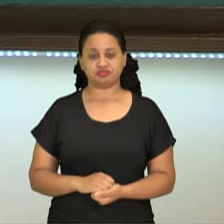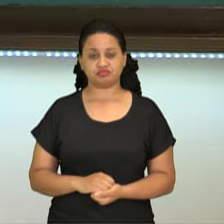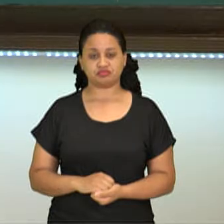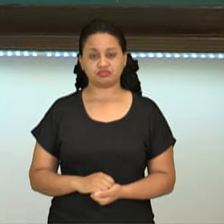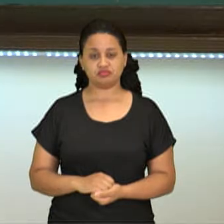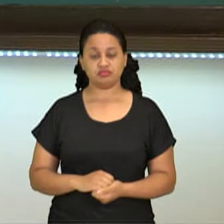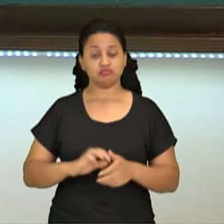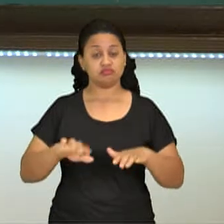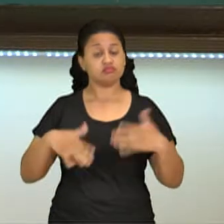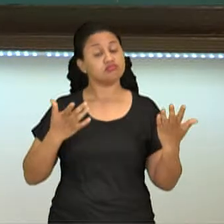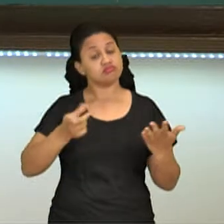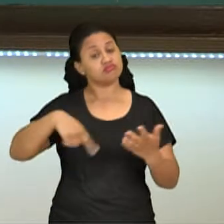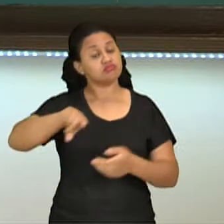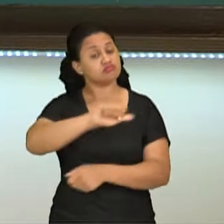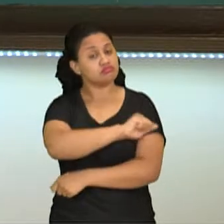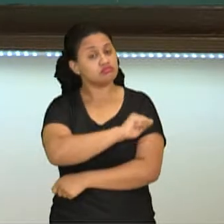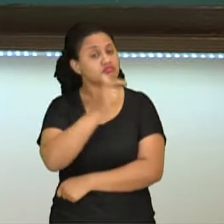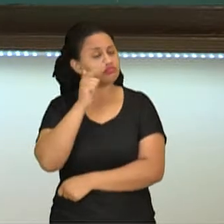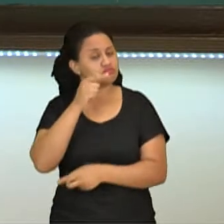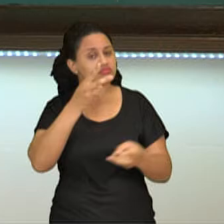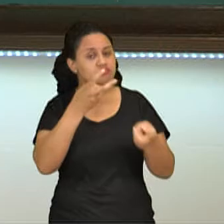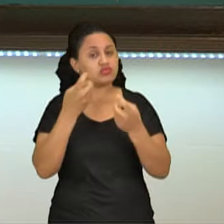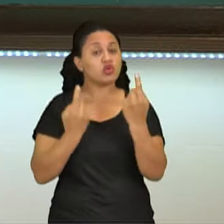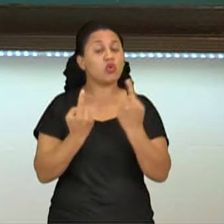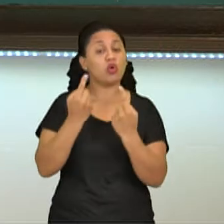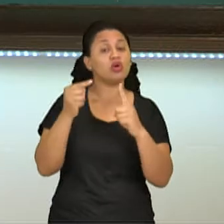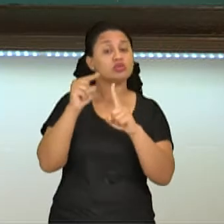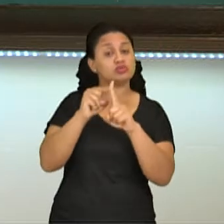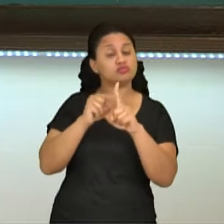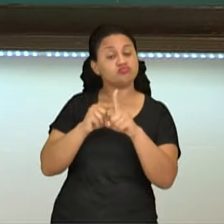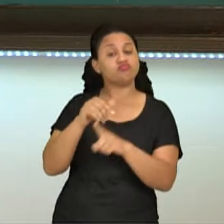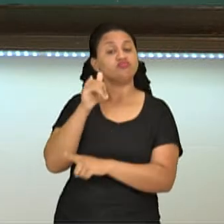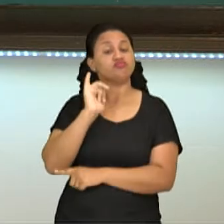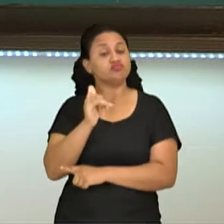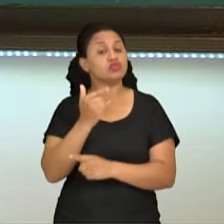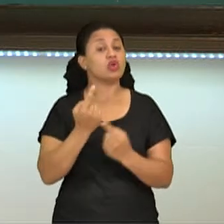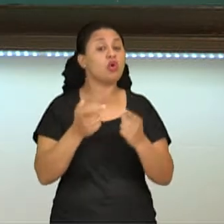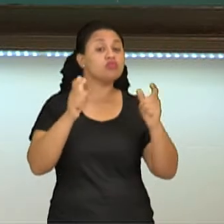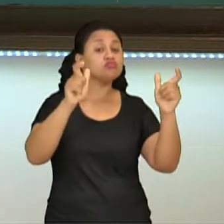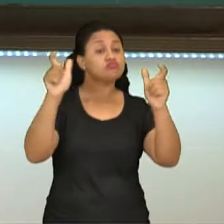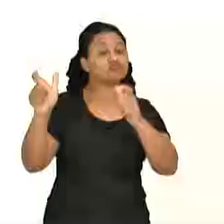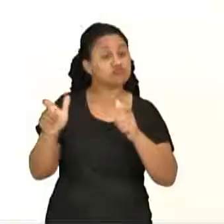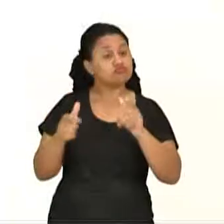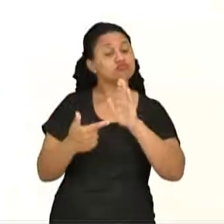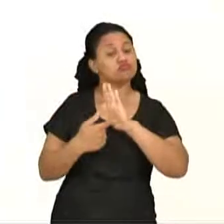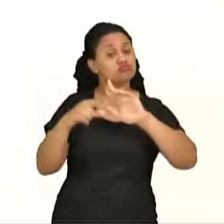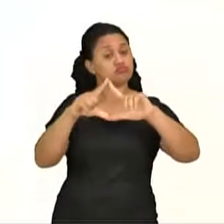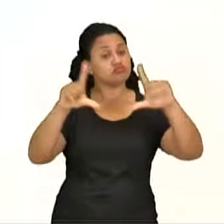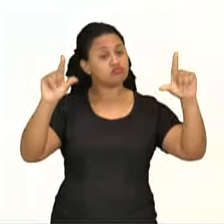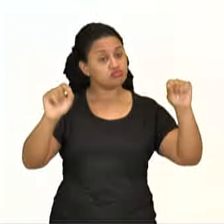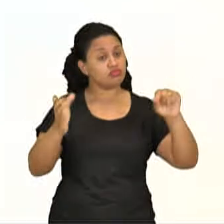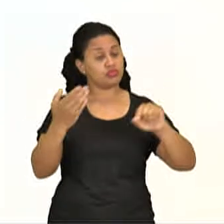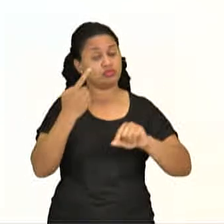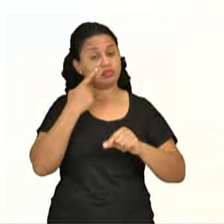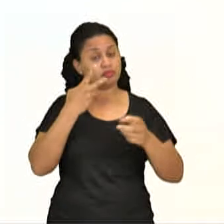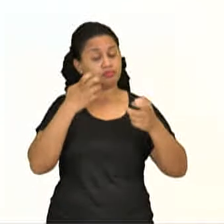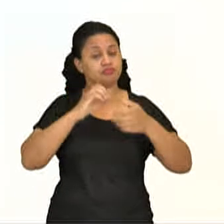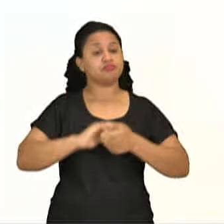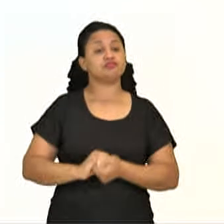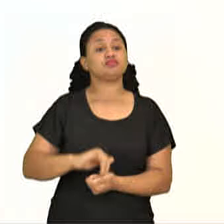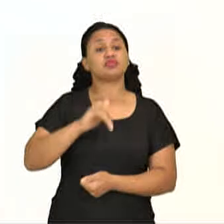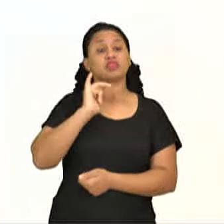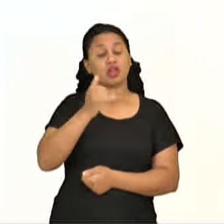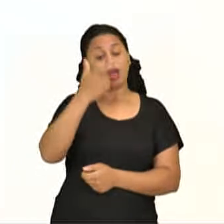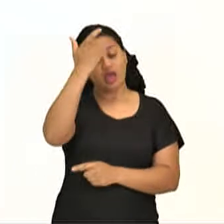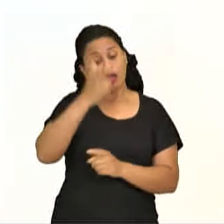Então, estudantes conseguiram localizar o tipo de narrador, o espaço que é apresentado na história. Vamos lá? O narrador